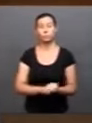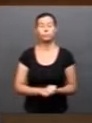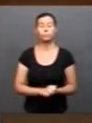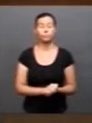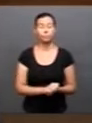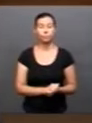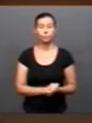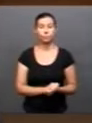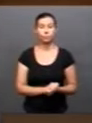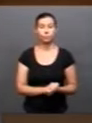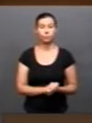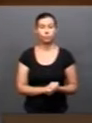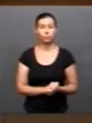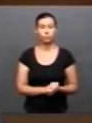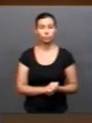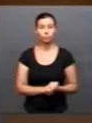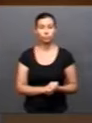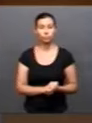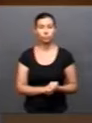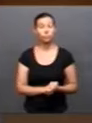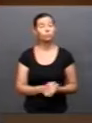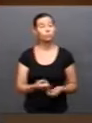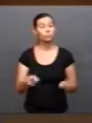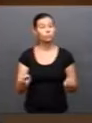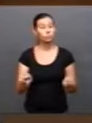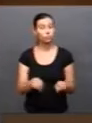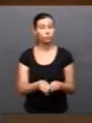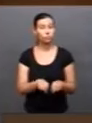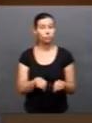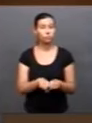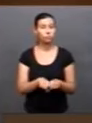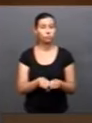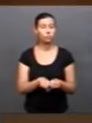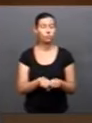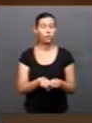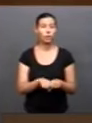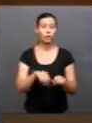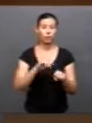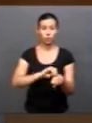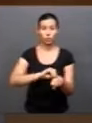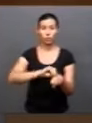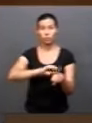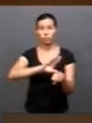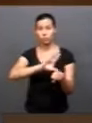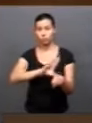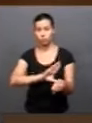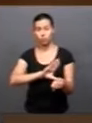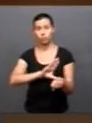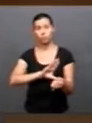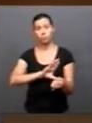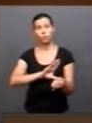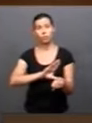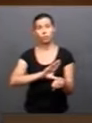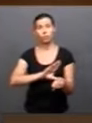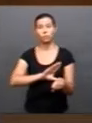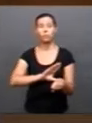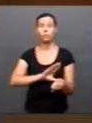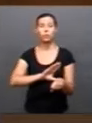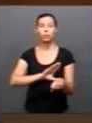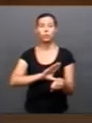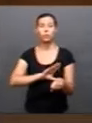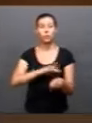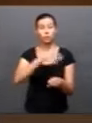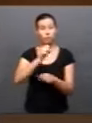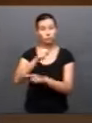né, ela ter acesso àquele conhecimento que resulta das nossas